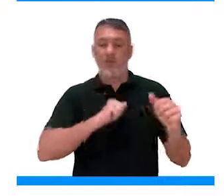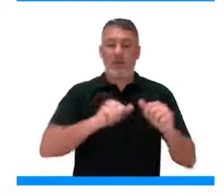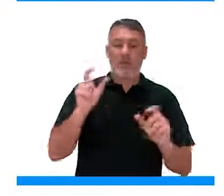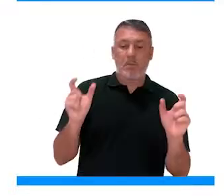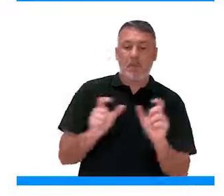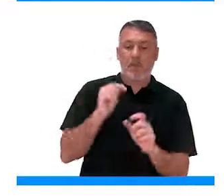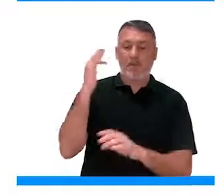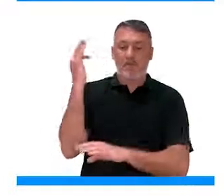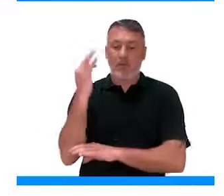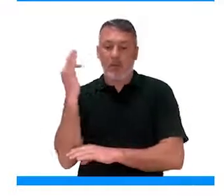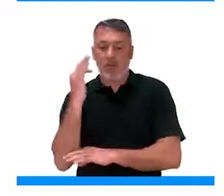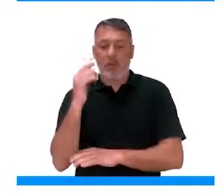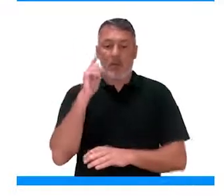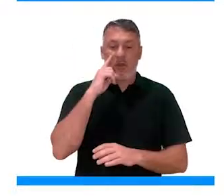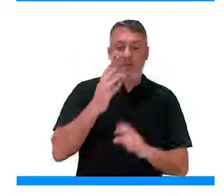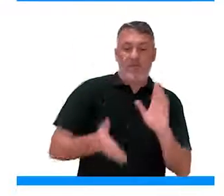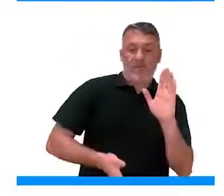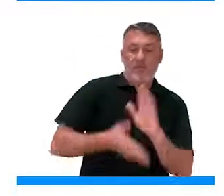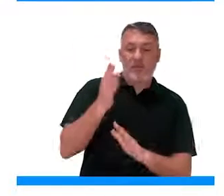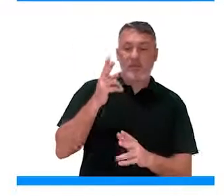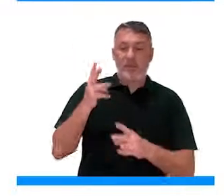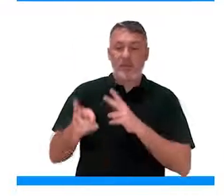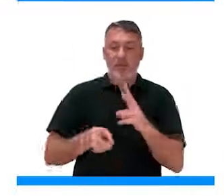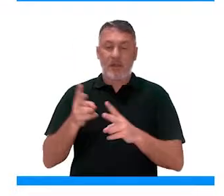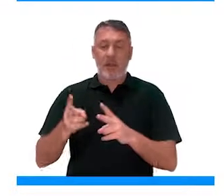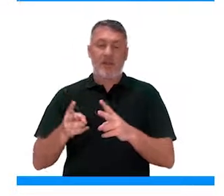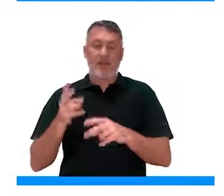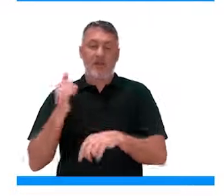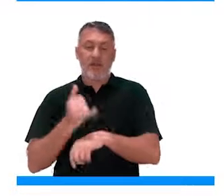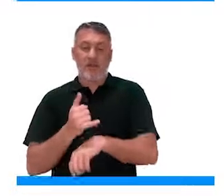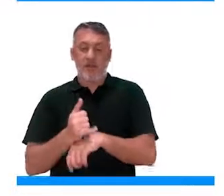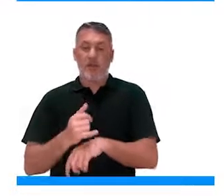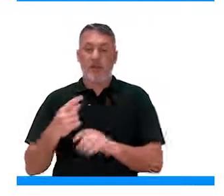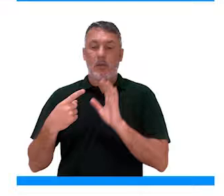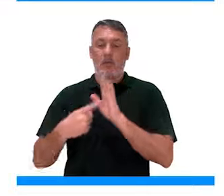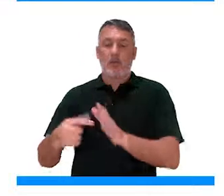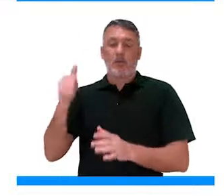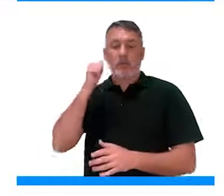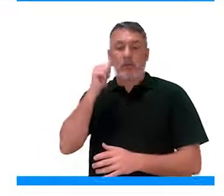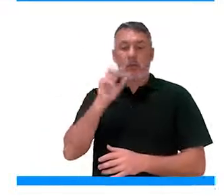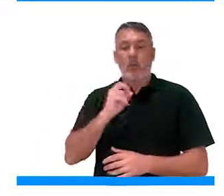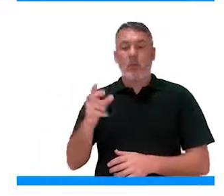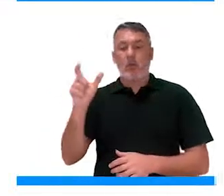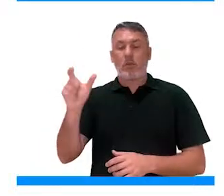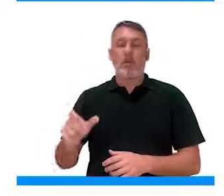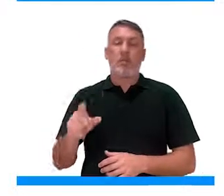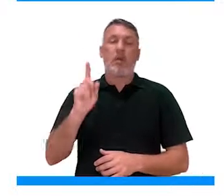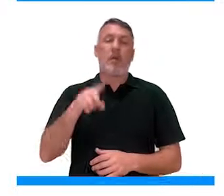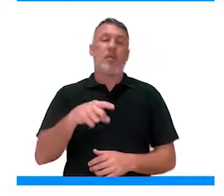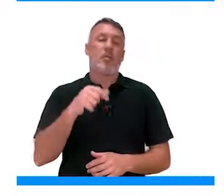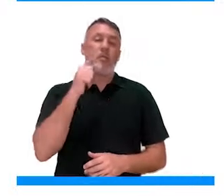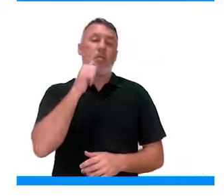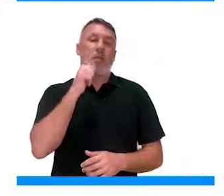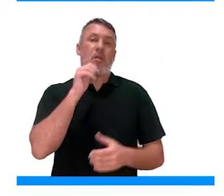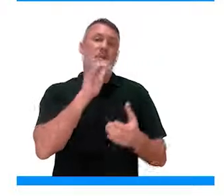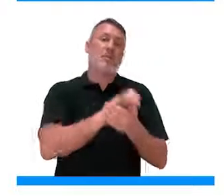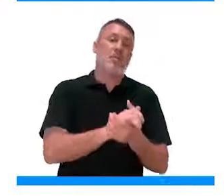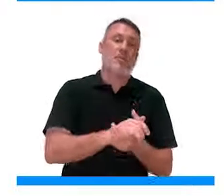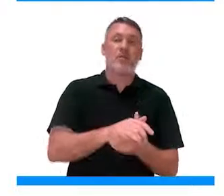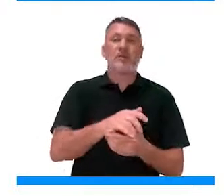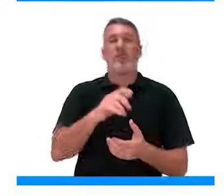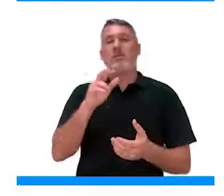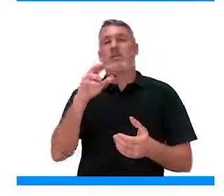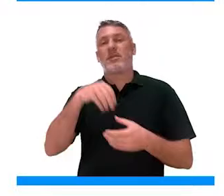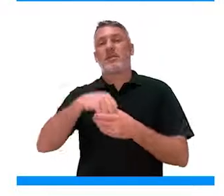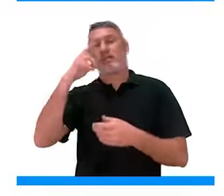resfriado. Vão andar no passeio em vez de passear na calçada. Viajarão de trem de ferro e apresentarão sua esposa ou sua senhora em vez